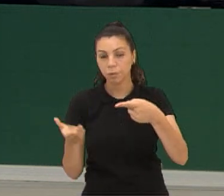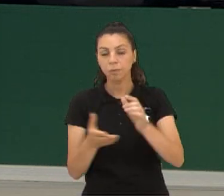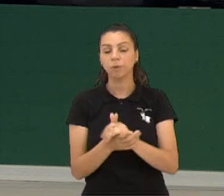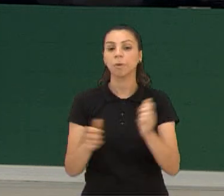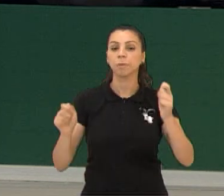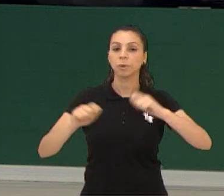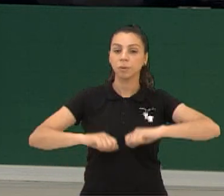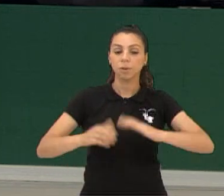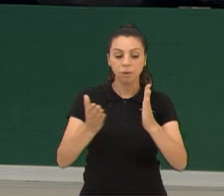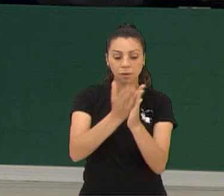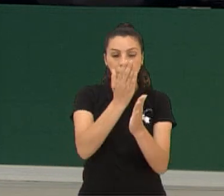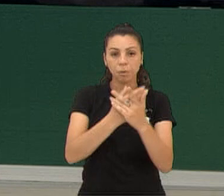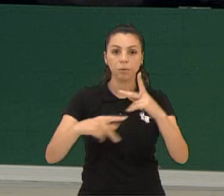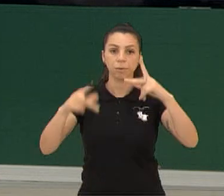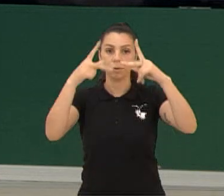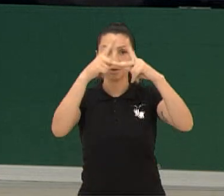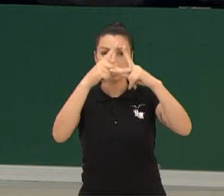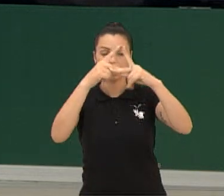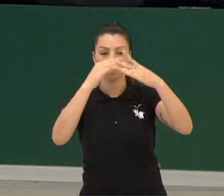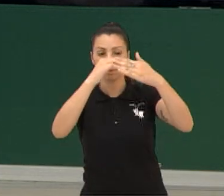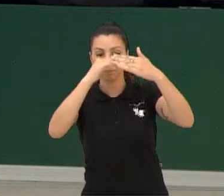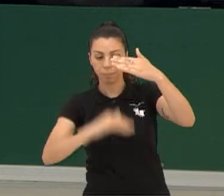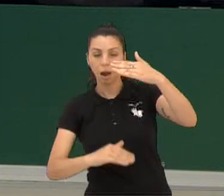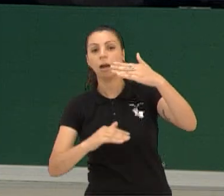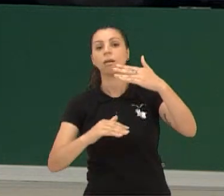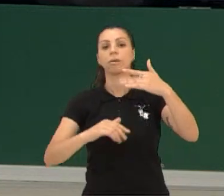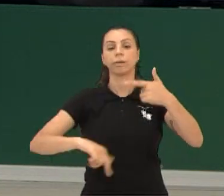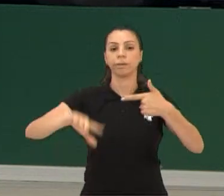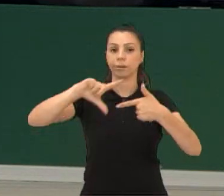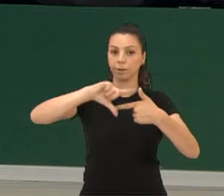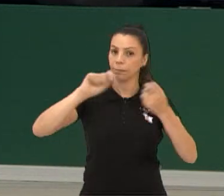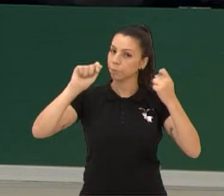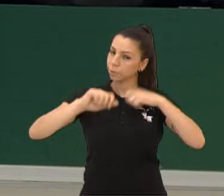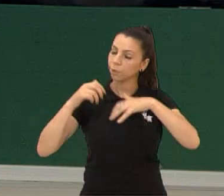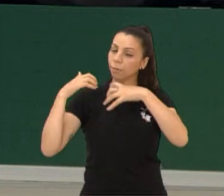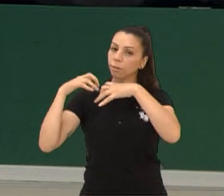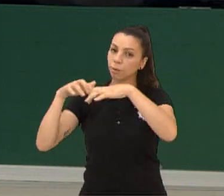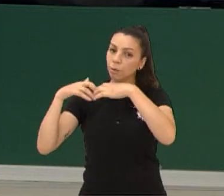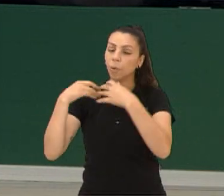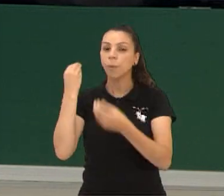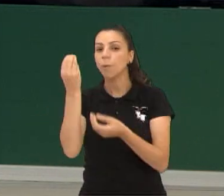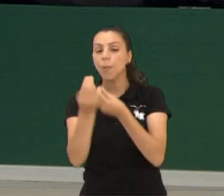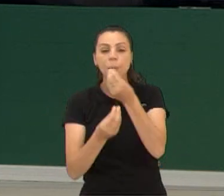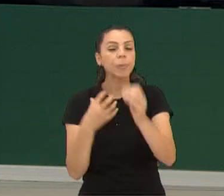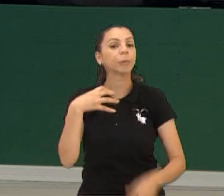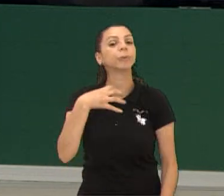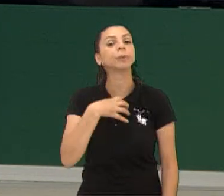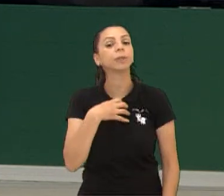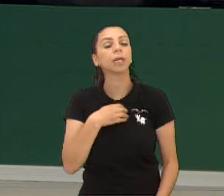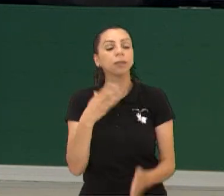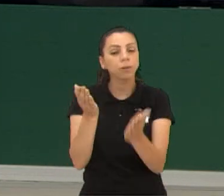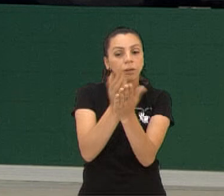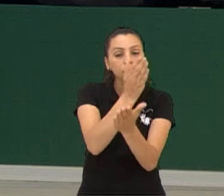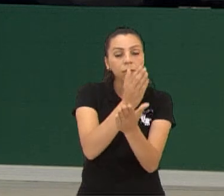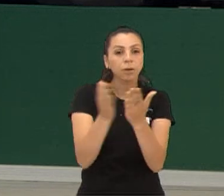triângulo e um retângulo? Então, aqui também vocês vão ter que pensar um pouquinho no que eu posso separar para eu achar a área